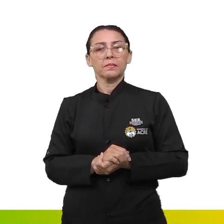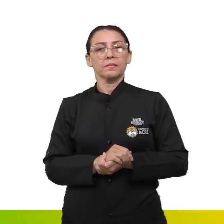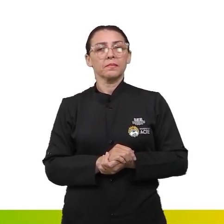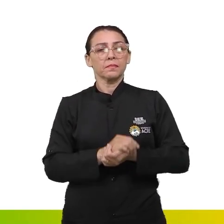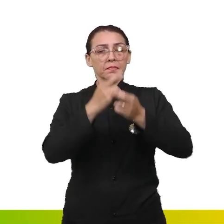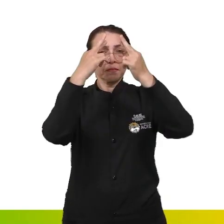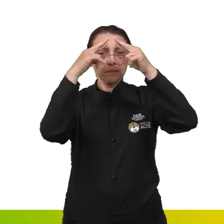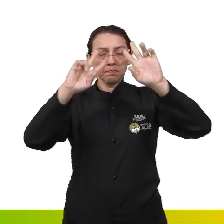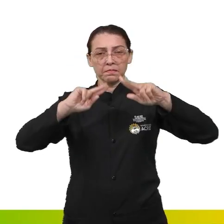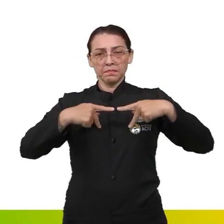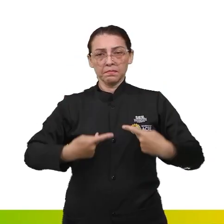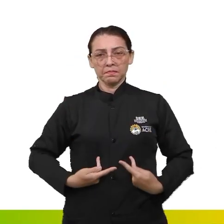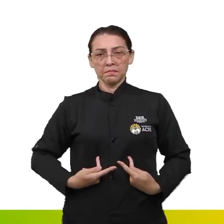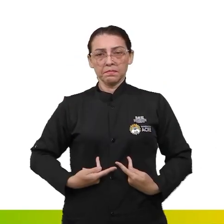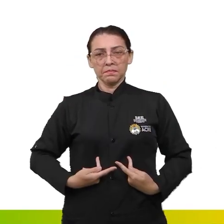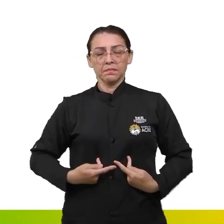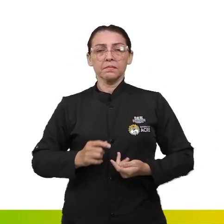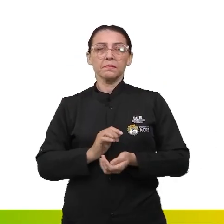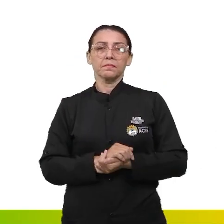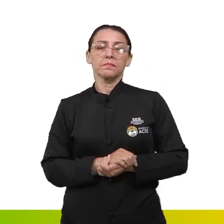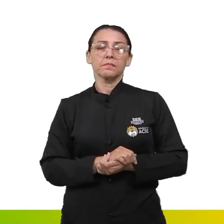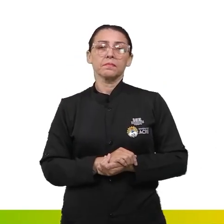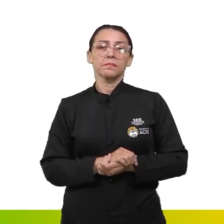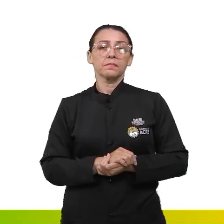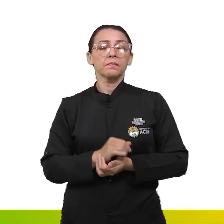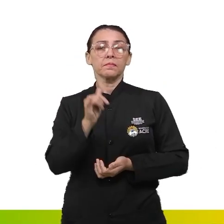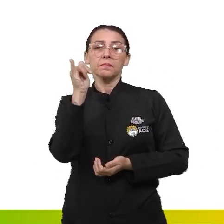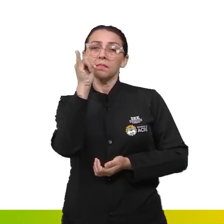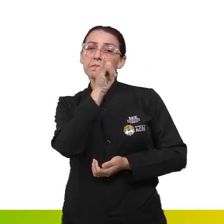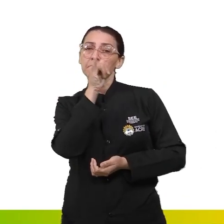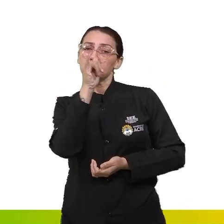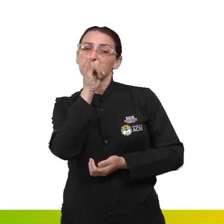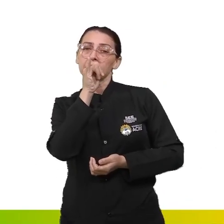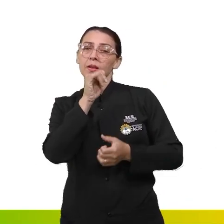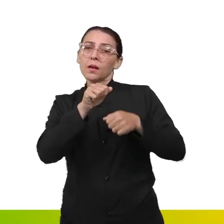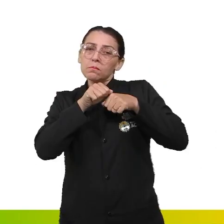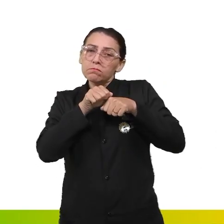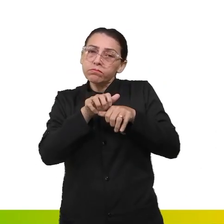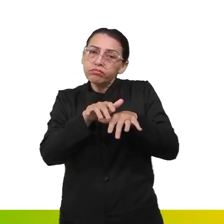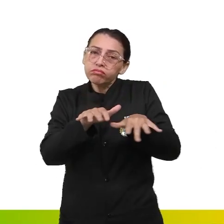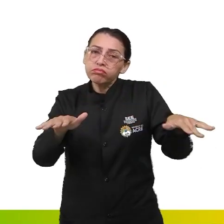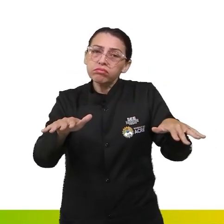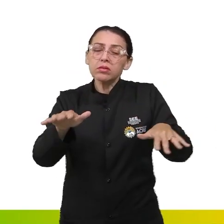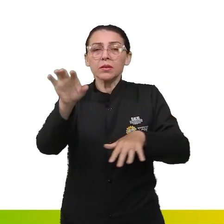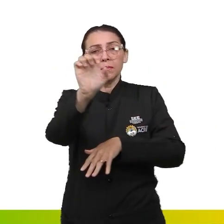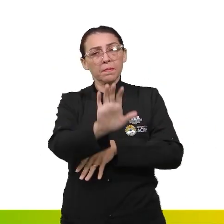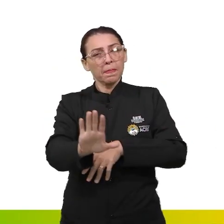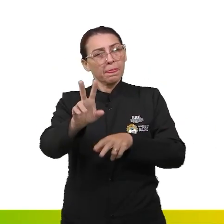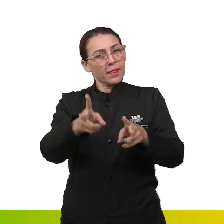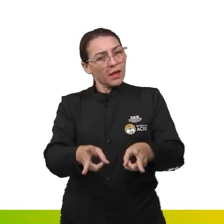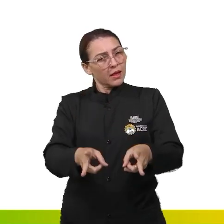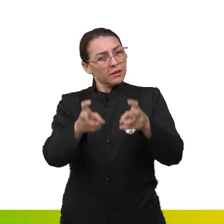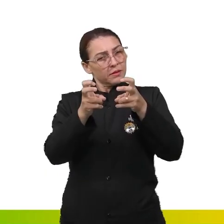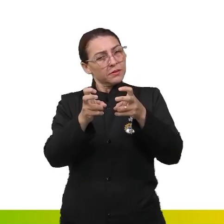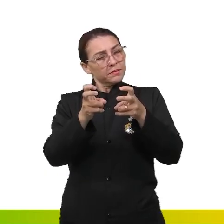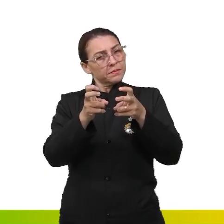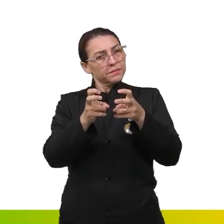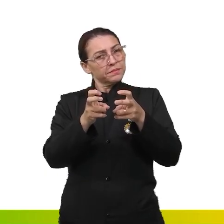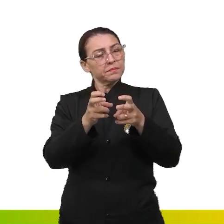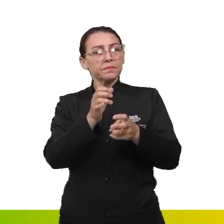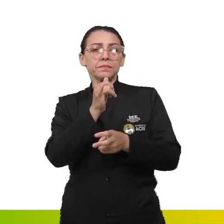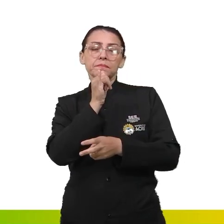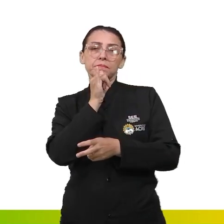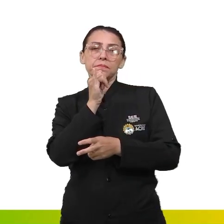renascimento humanista que ocorre na Itália e que vai se difundir por toda a Europa. Você percebe nas obras de arte, como aqui,